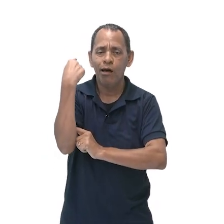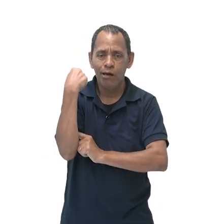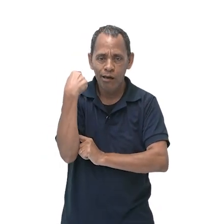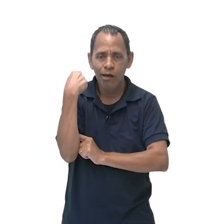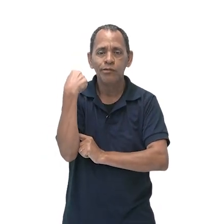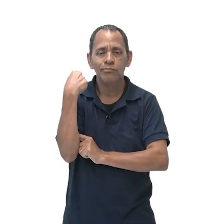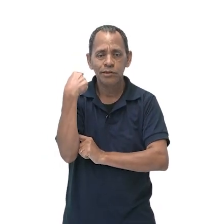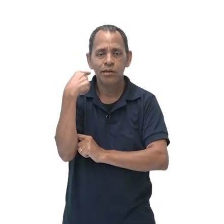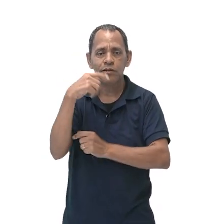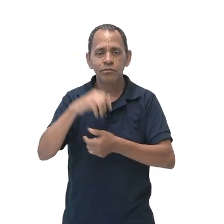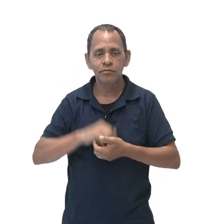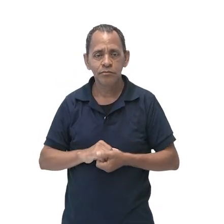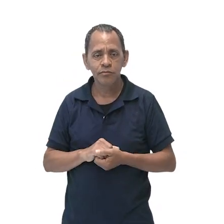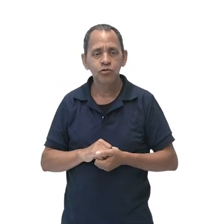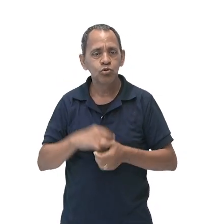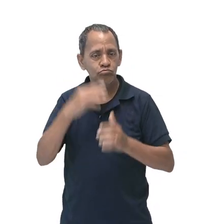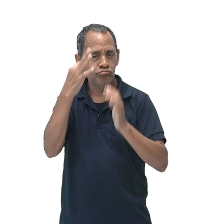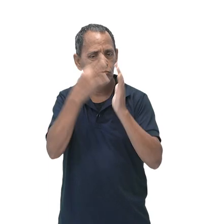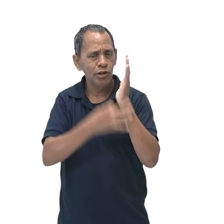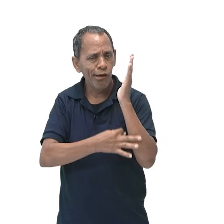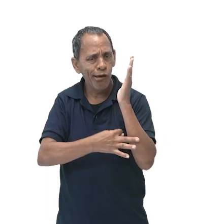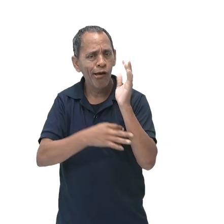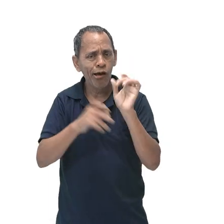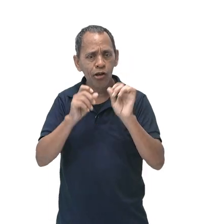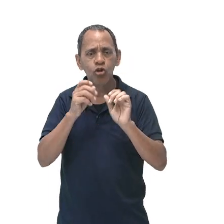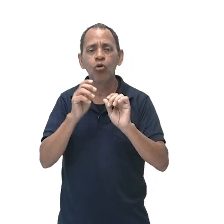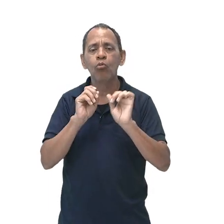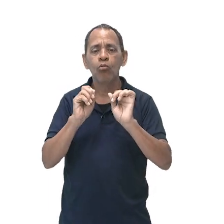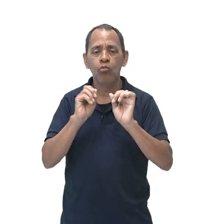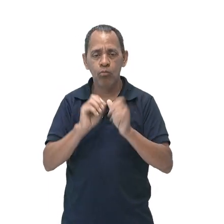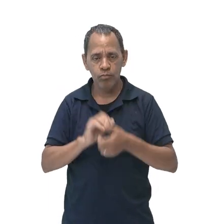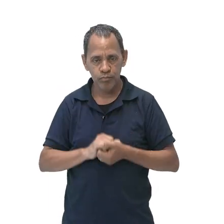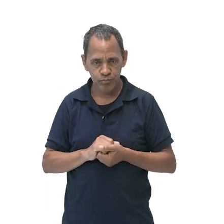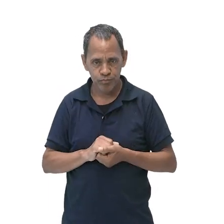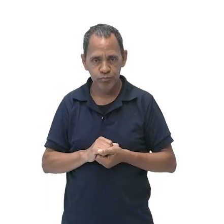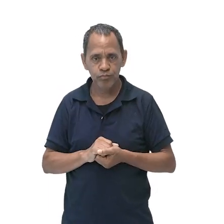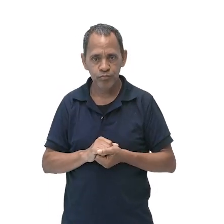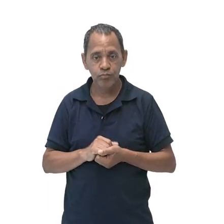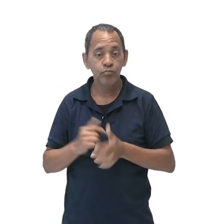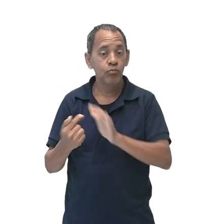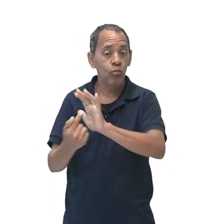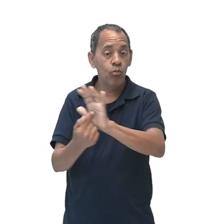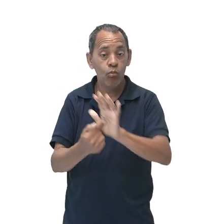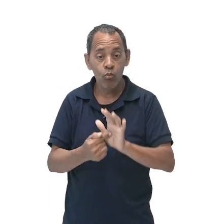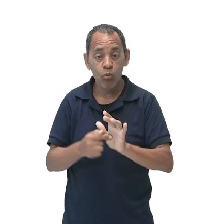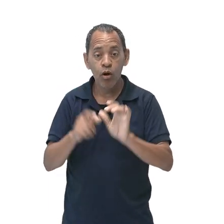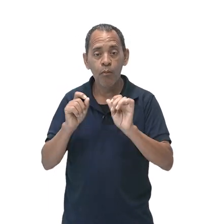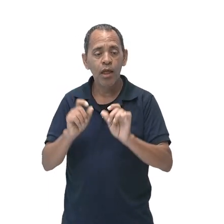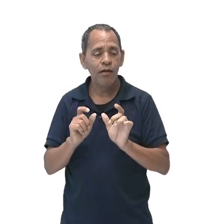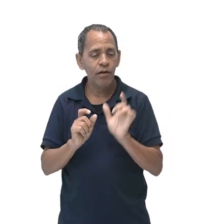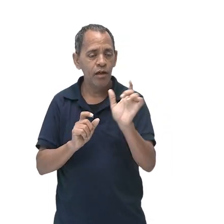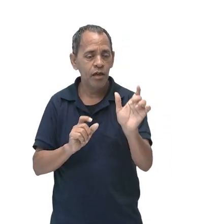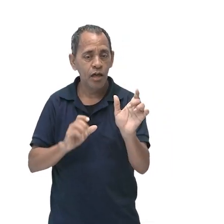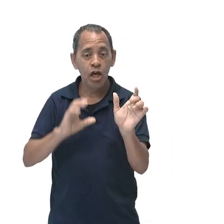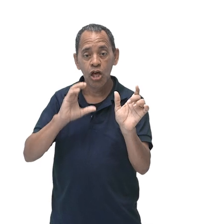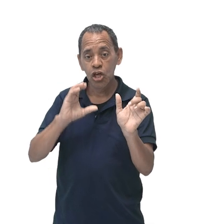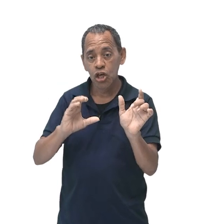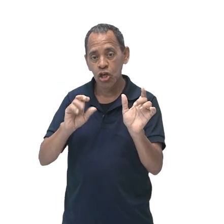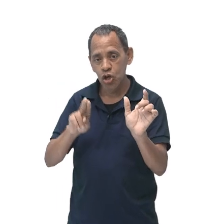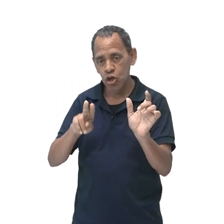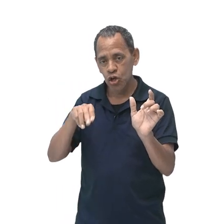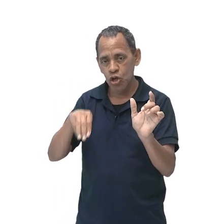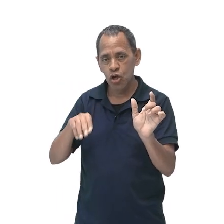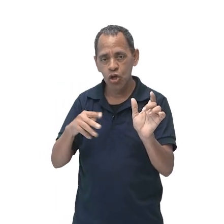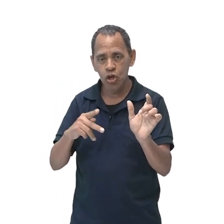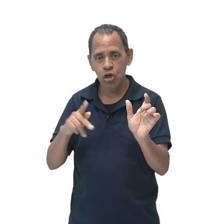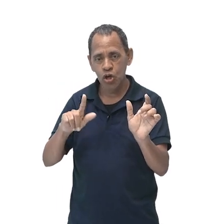do nosso poema, onde está o nosso advérbio? Exatamente a palavra cúmplicemente. Ok? É o nosso